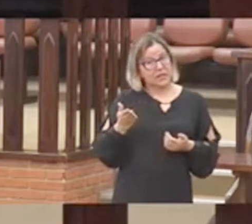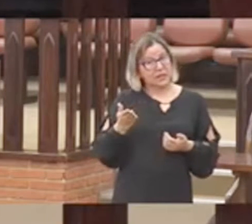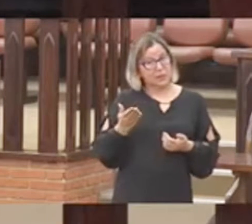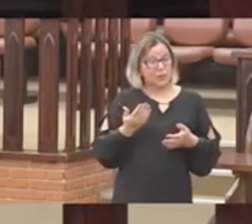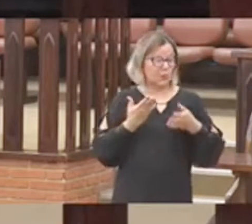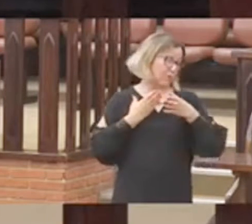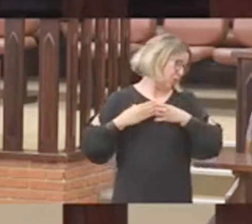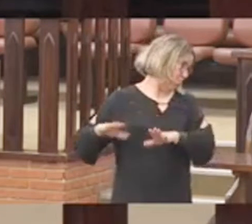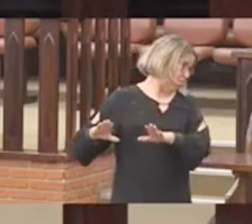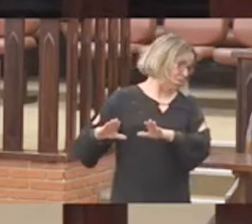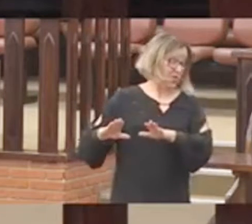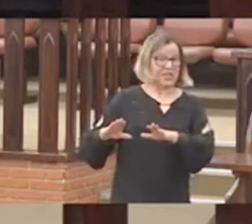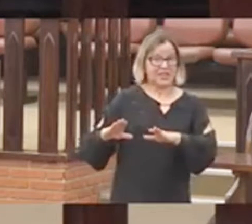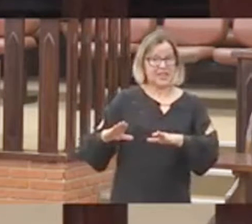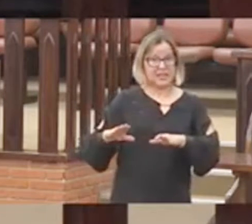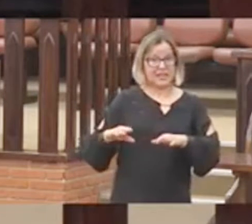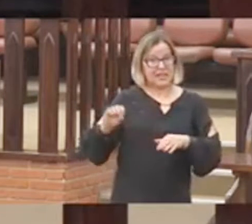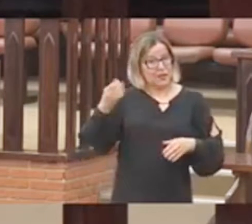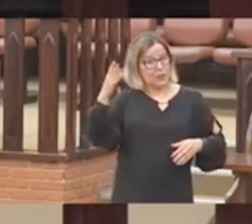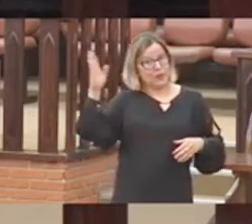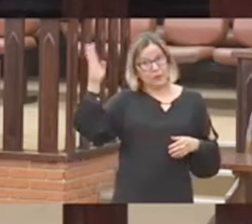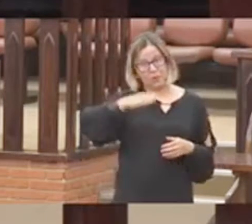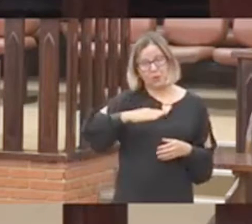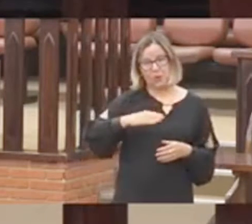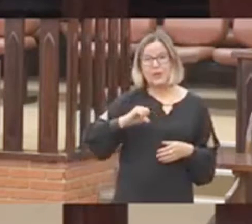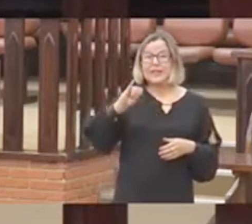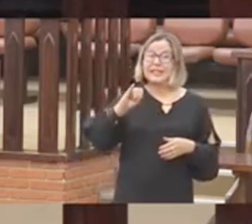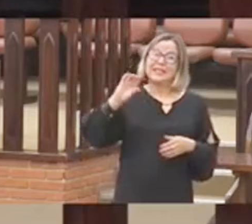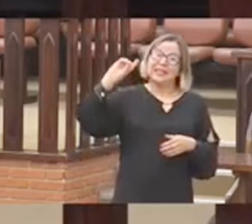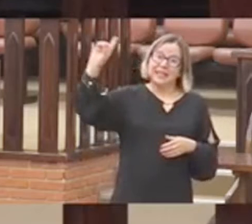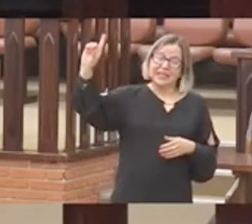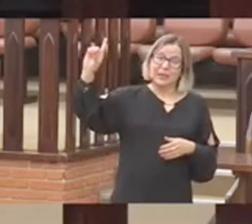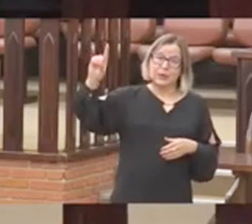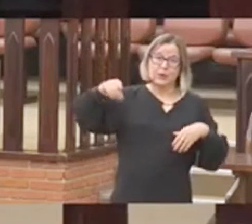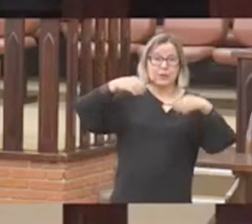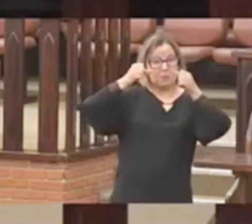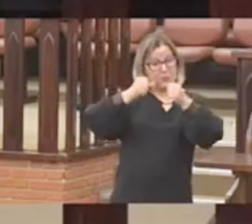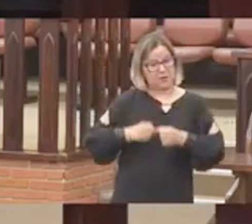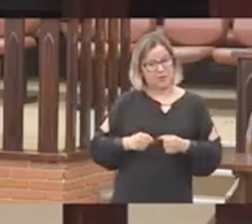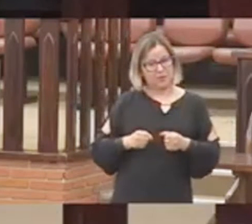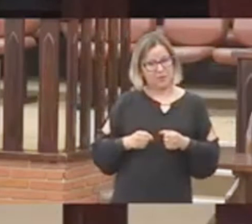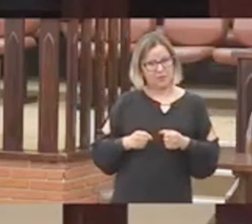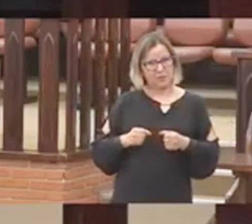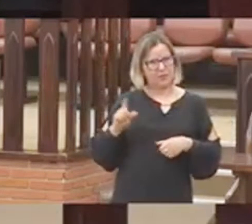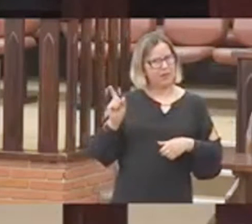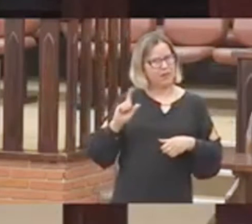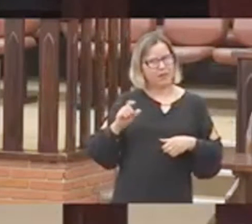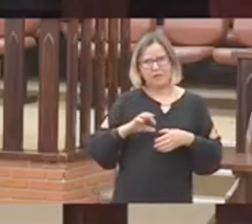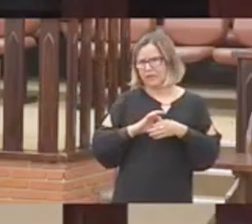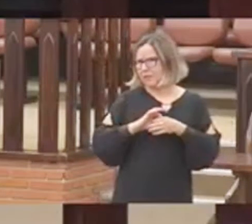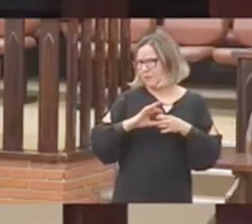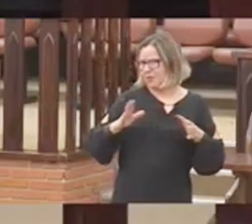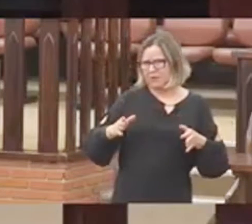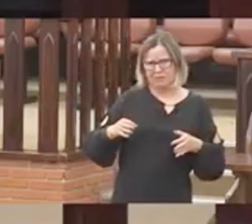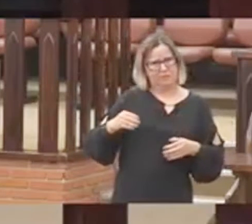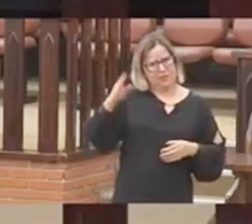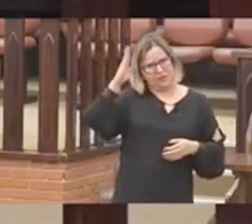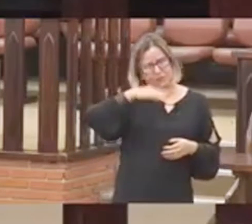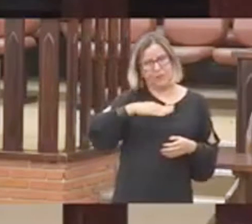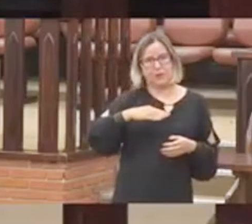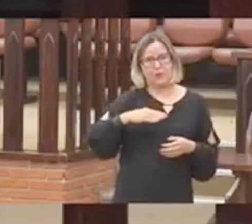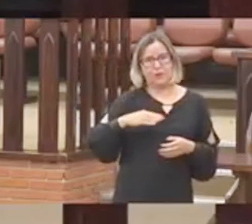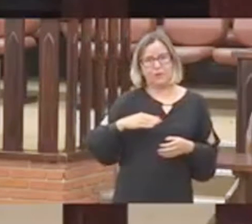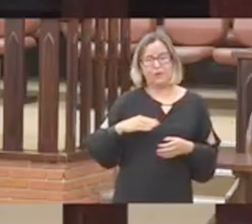mal. E se ele é poderoso, ele também não iria permitir a existência do mal. A